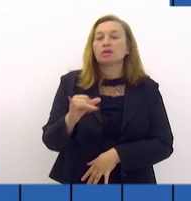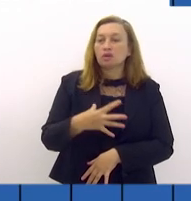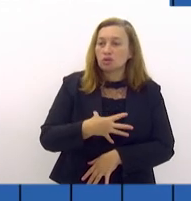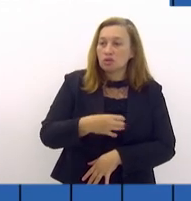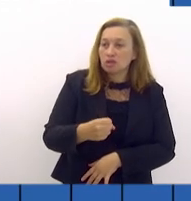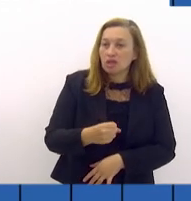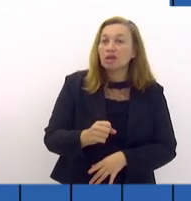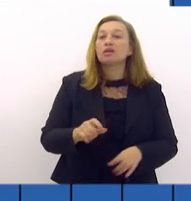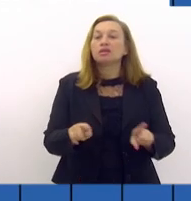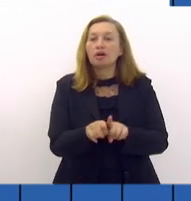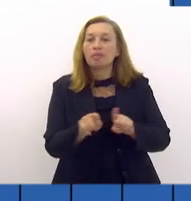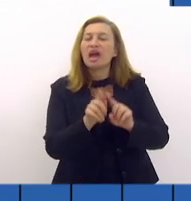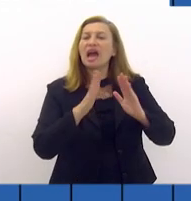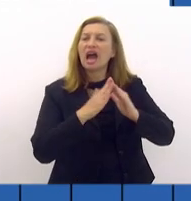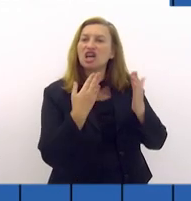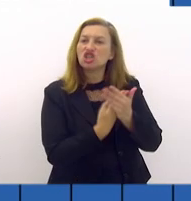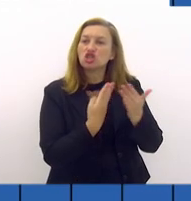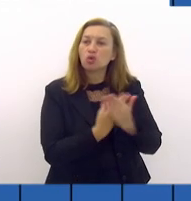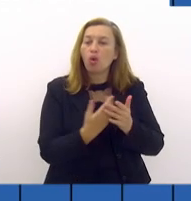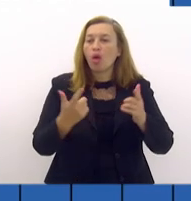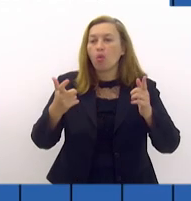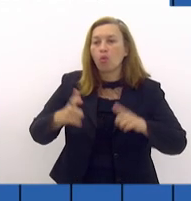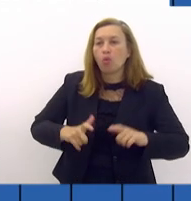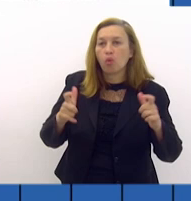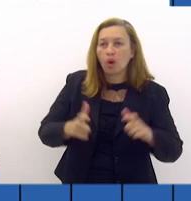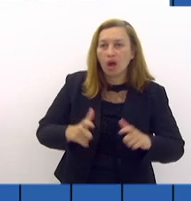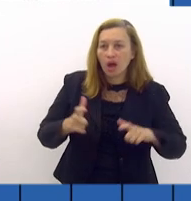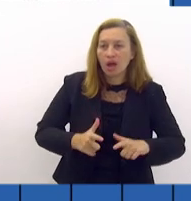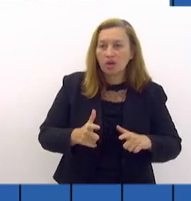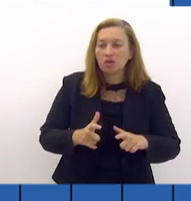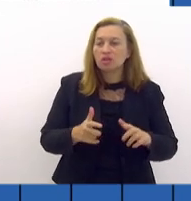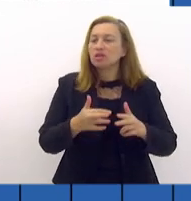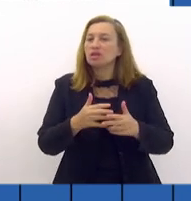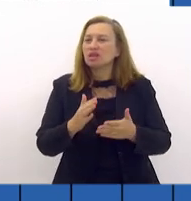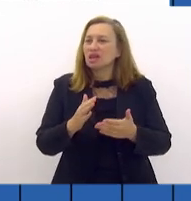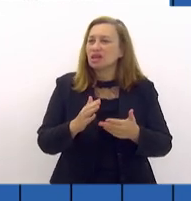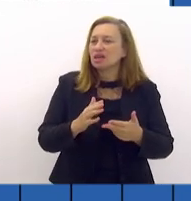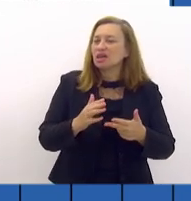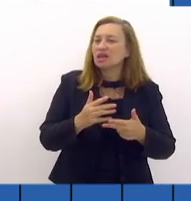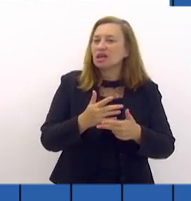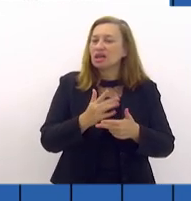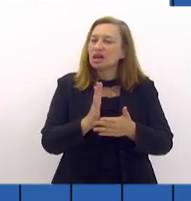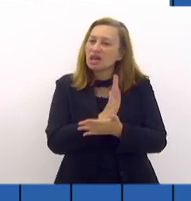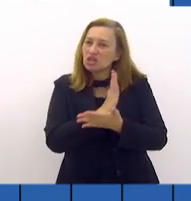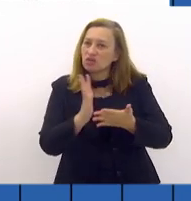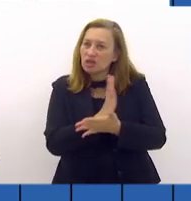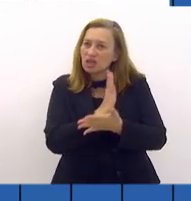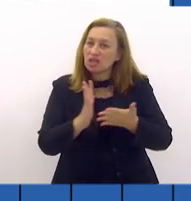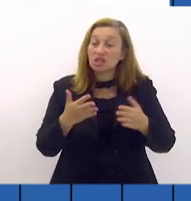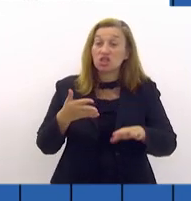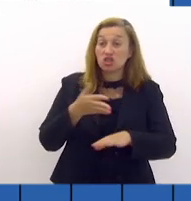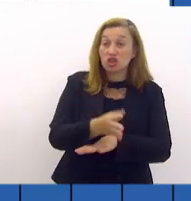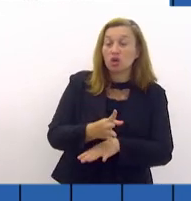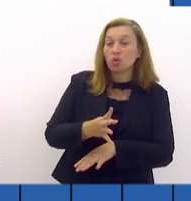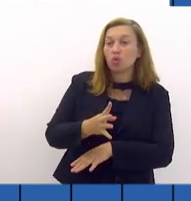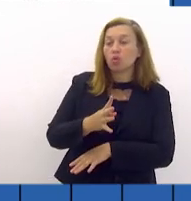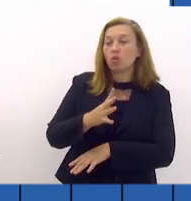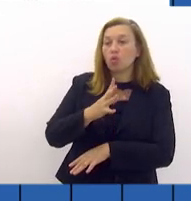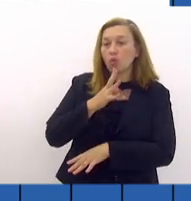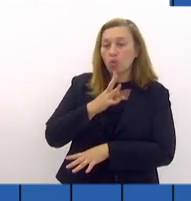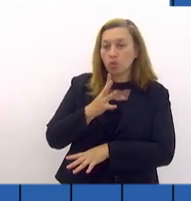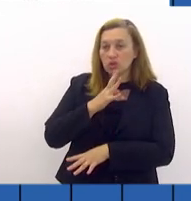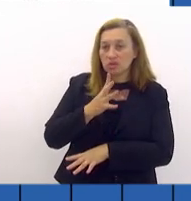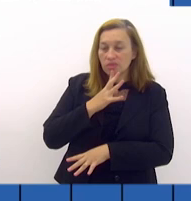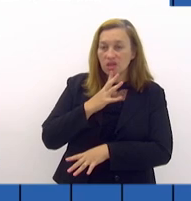E a escola? A escola é um espaço onde muitas vezes chega ao conhecimento da escola esse tipo